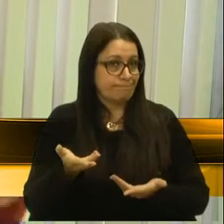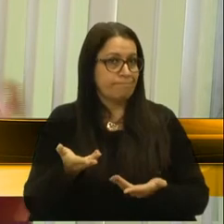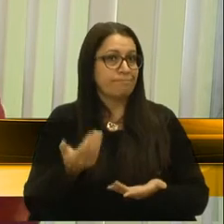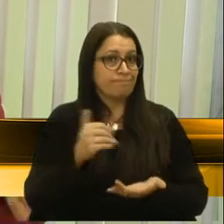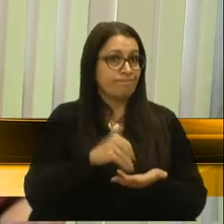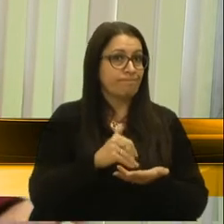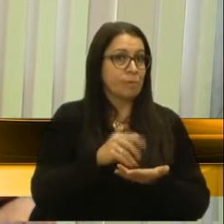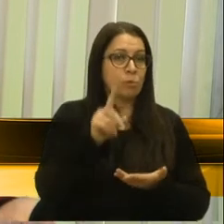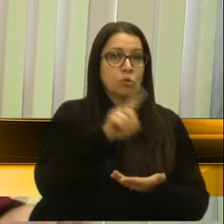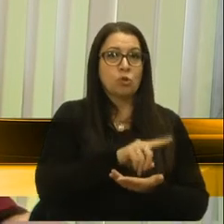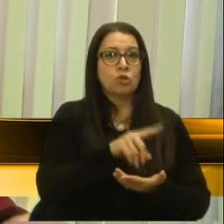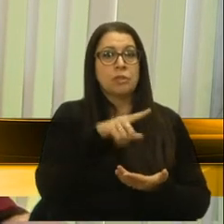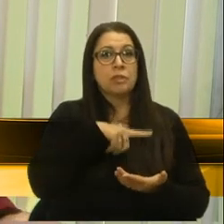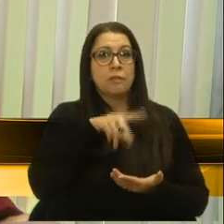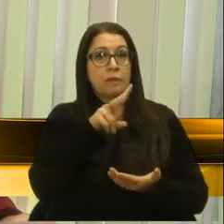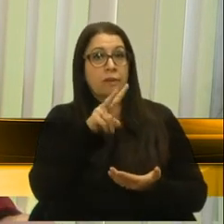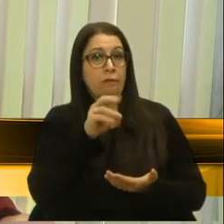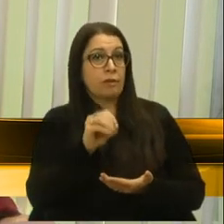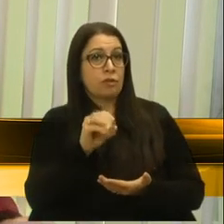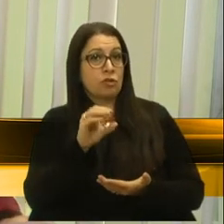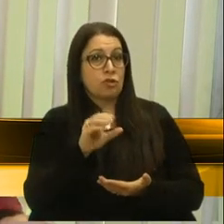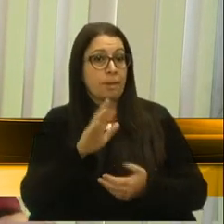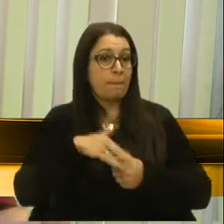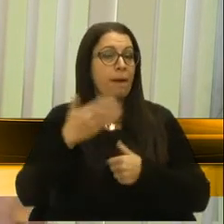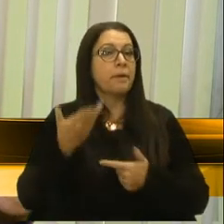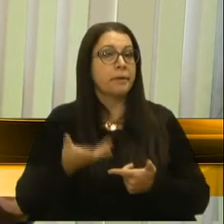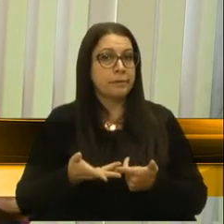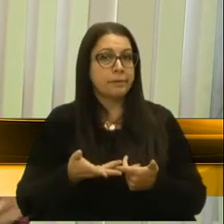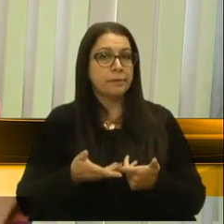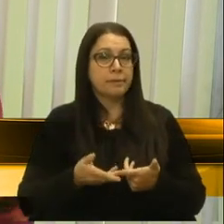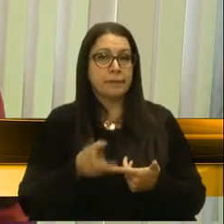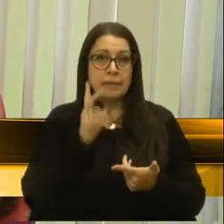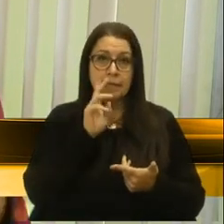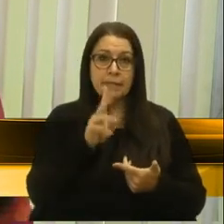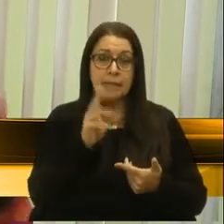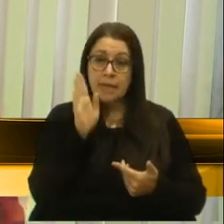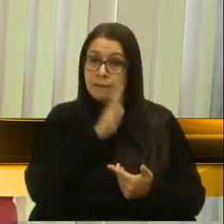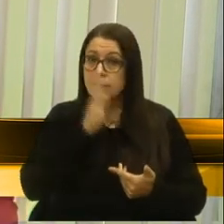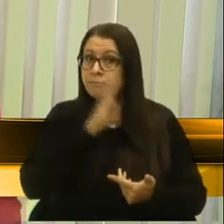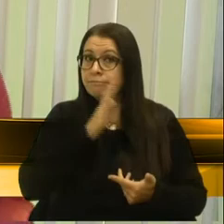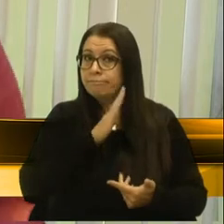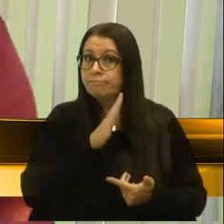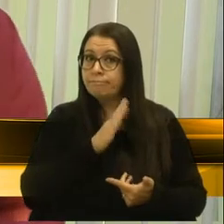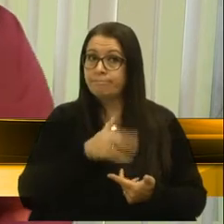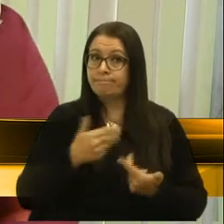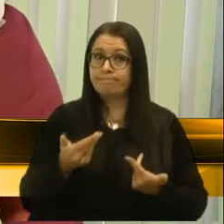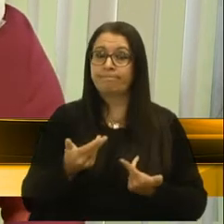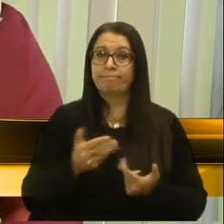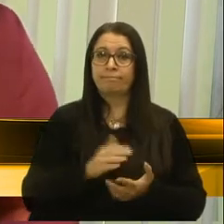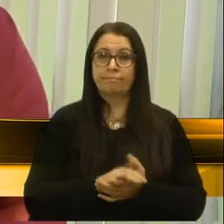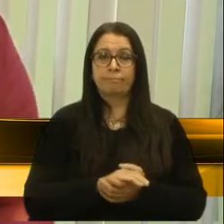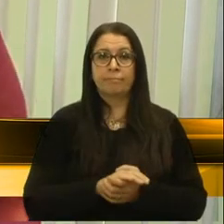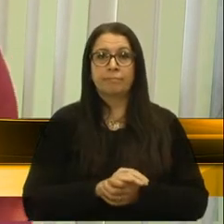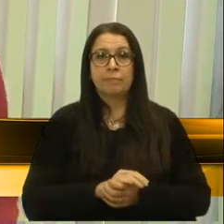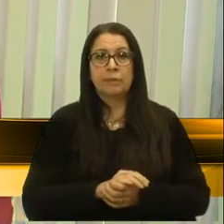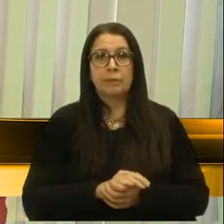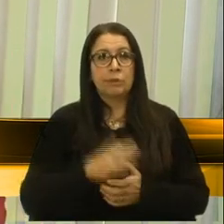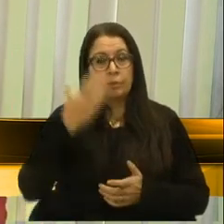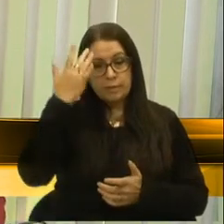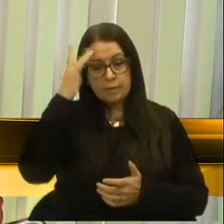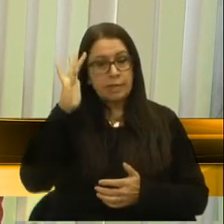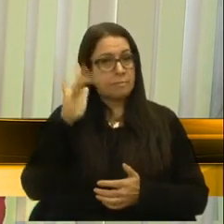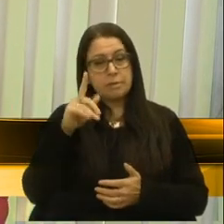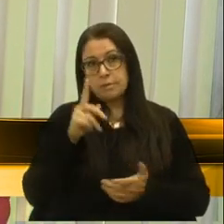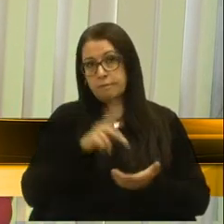Tem um dia que teve 20 casos a mais. Então, essa velocidade está acelerada demais. A gente não sabe se